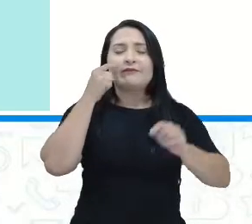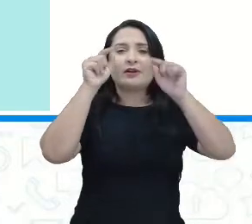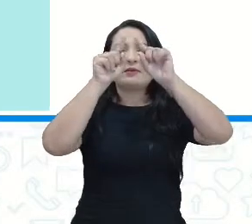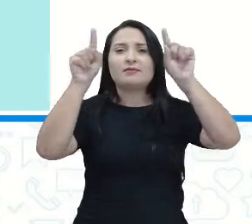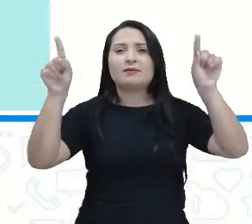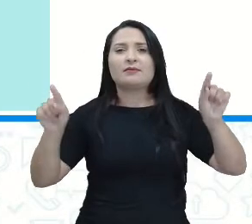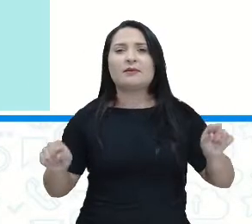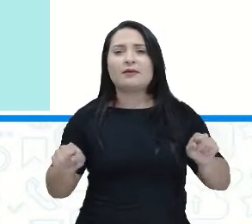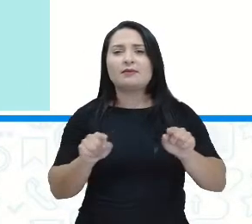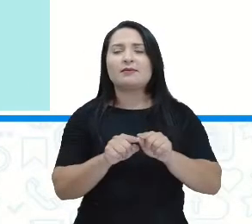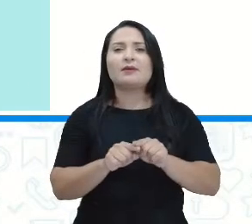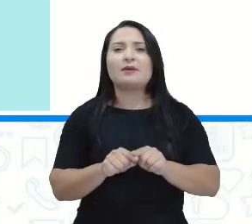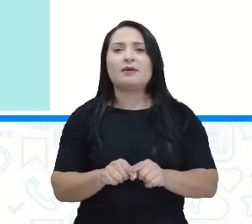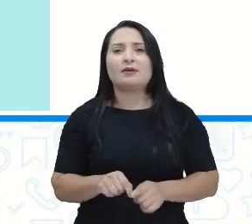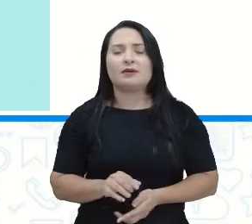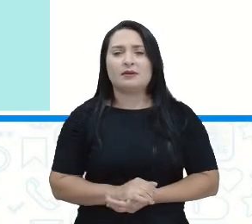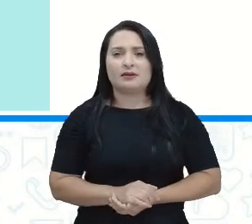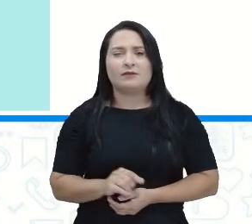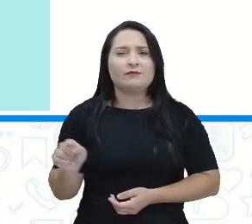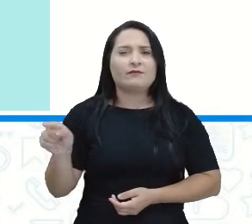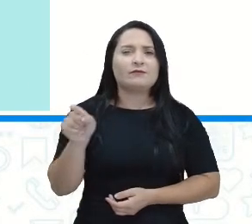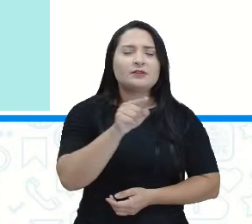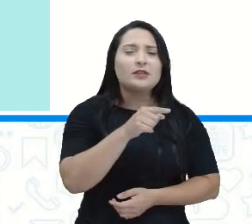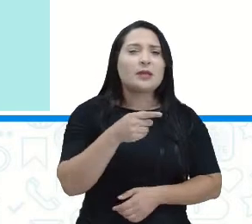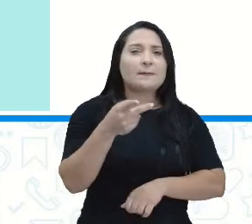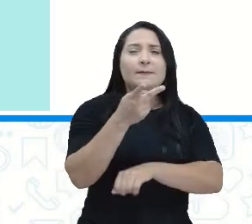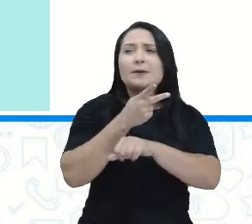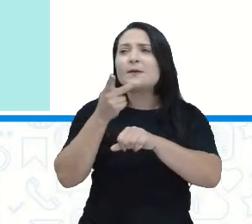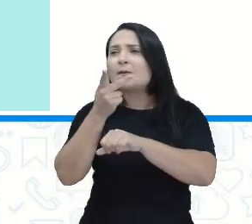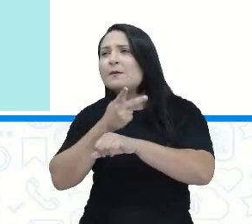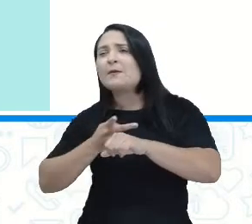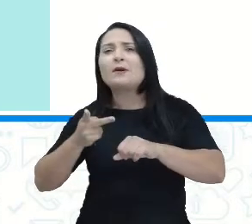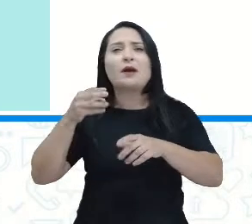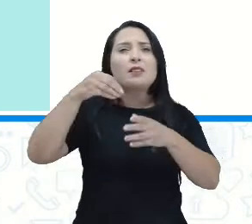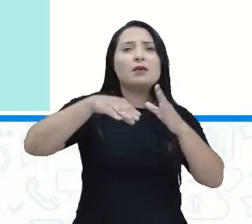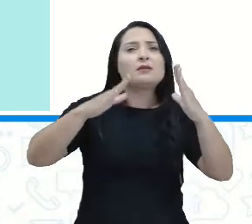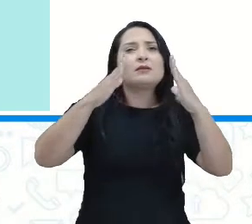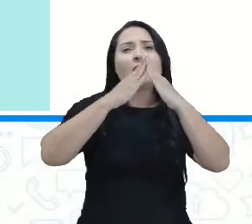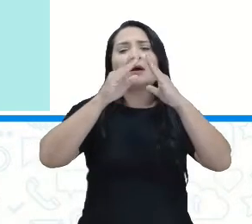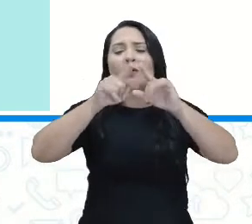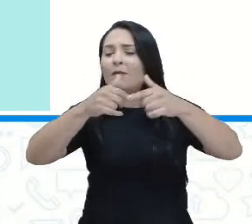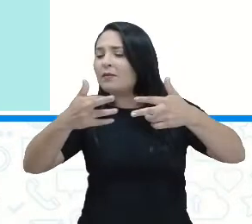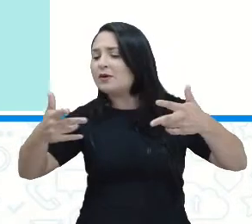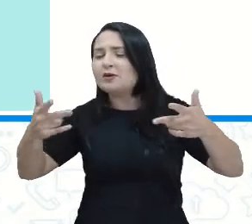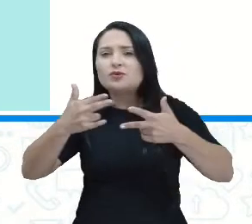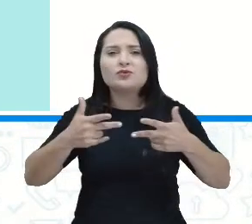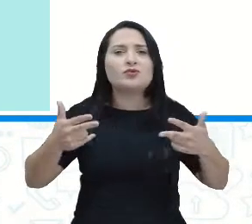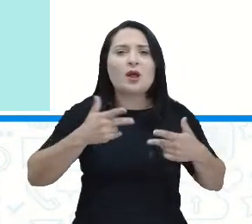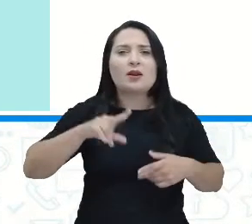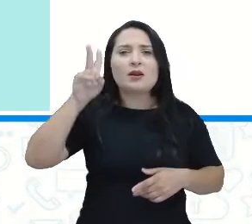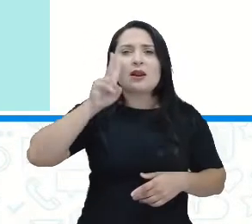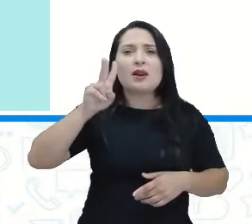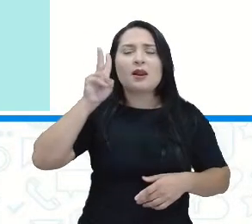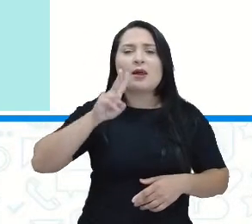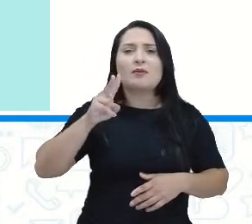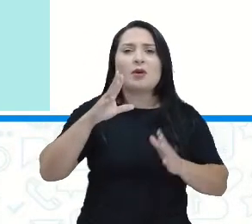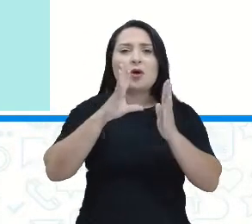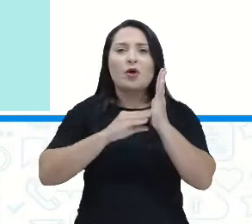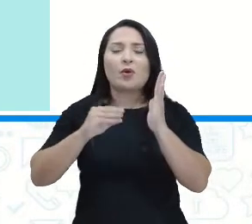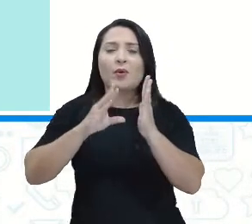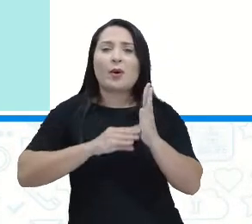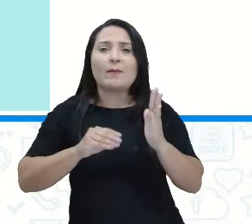tela, 1 minutinho para vocês procurarem em casa objetos que lembrem esses formatos das